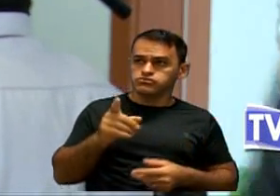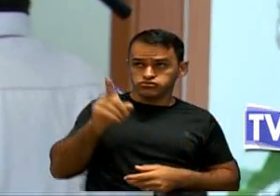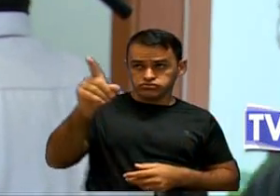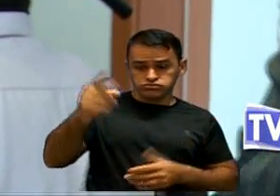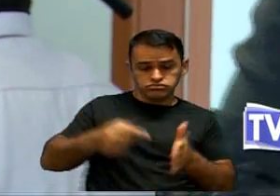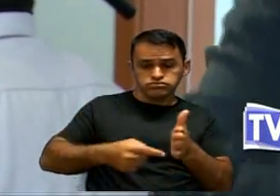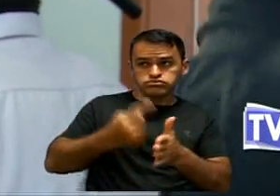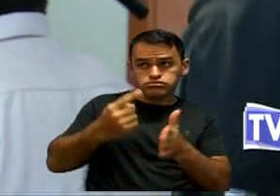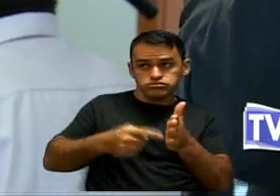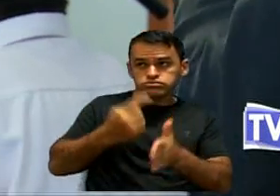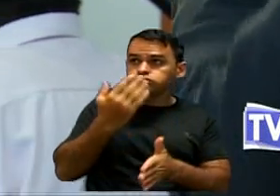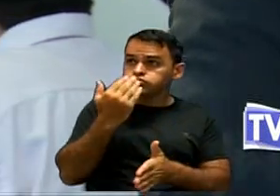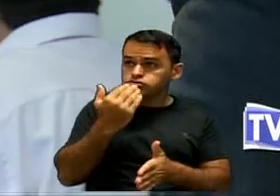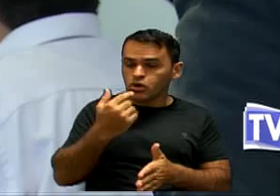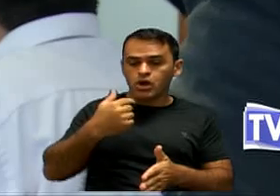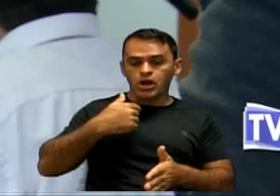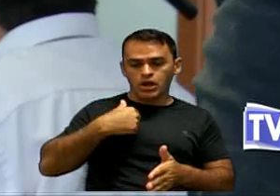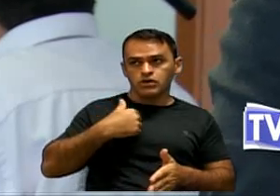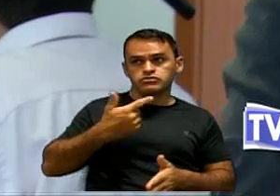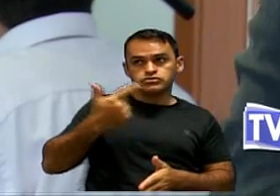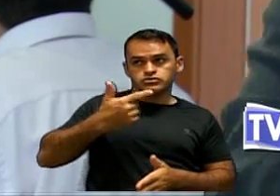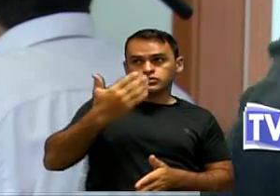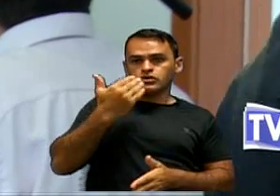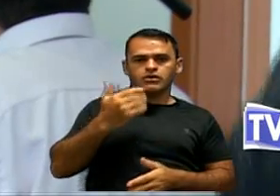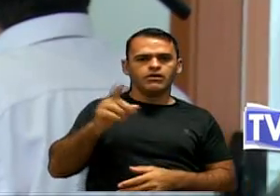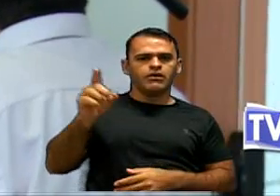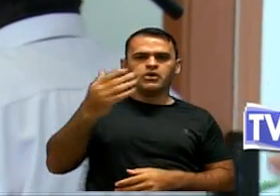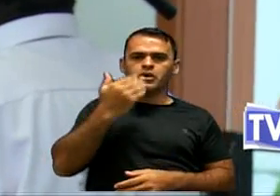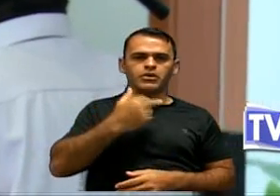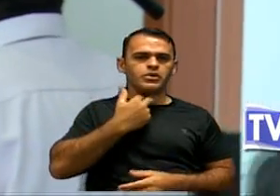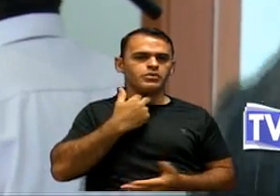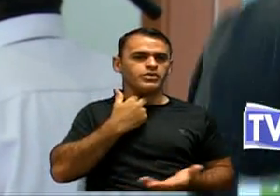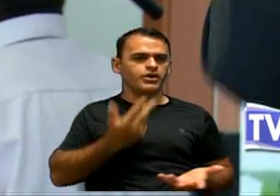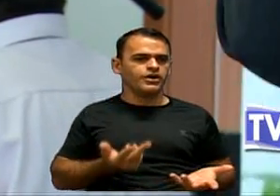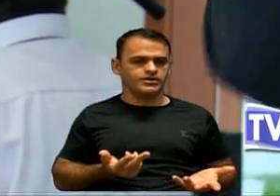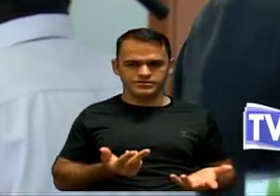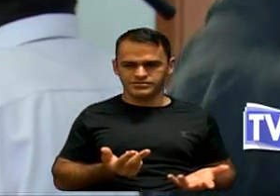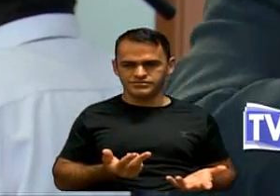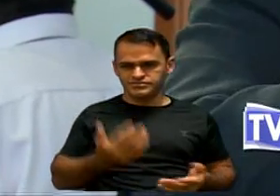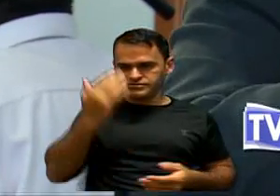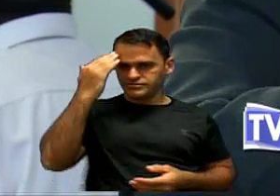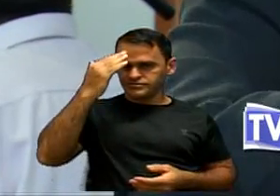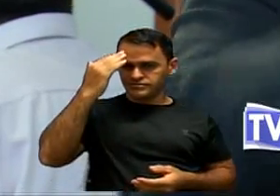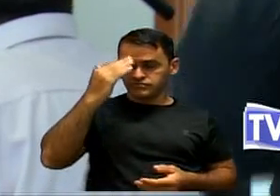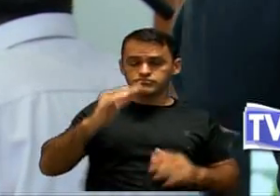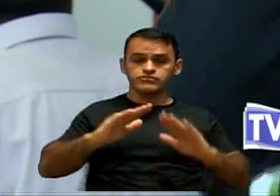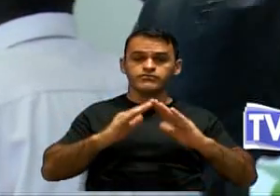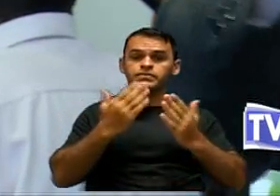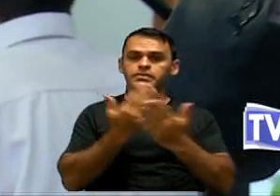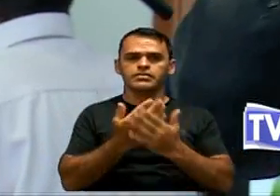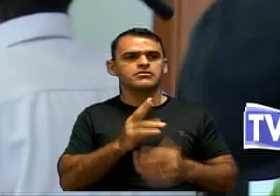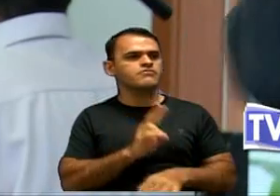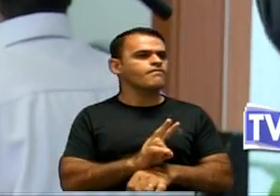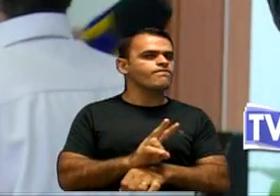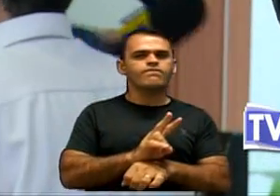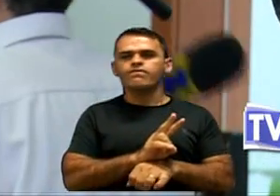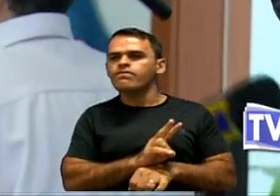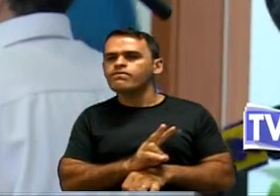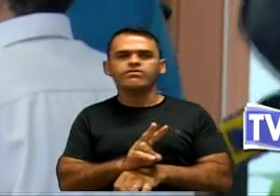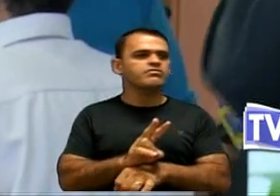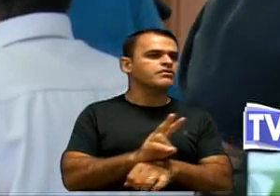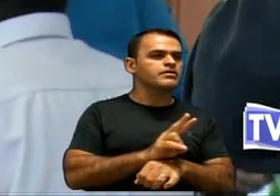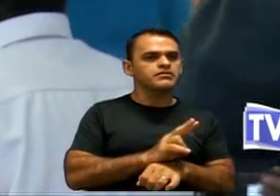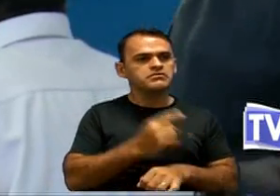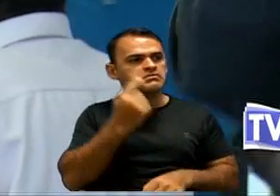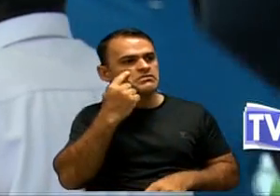você primeiro. E o professor, proibido de comer, não pôde comer. Enquanto fica alguém também na escola vigiando para a prefeitura,